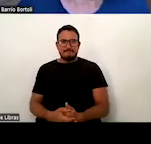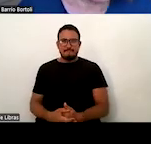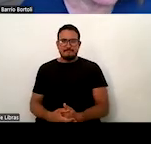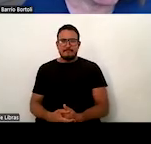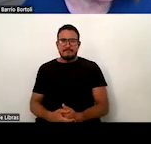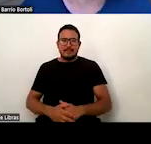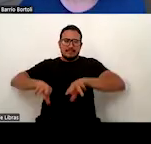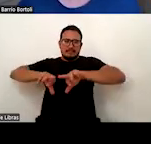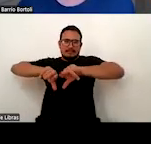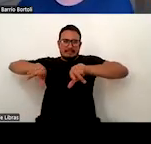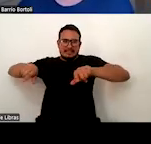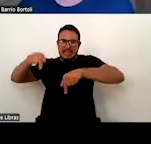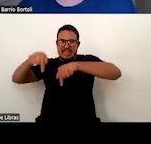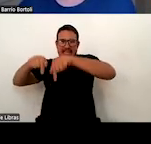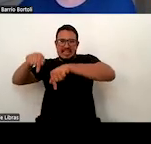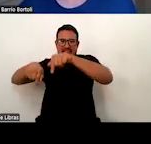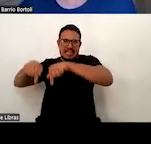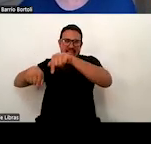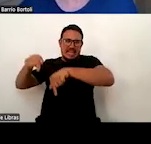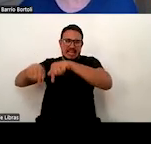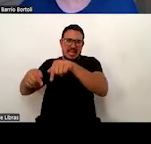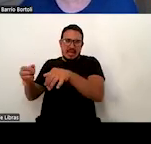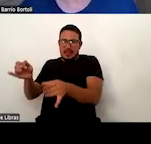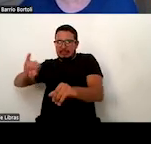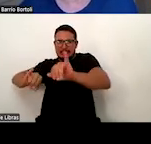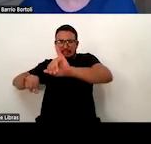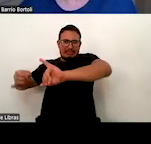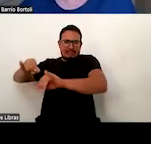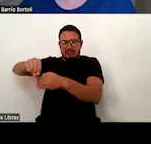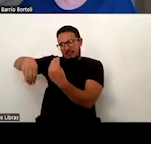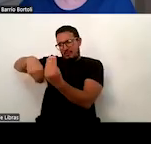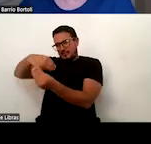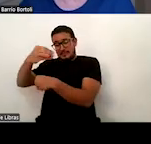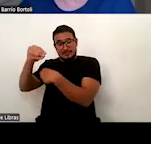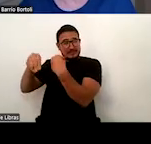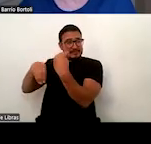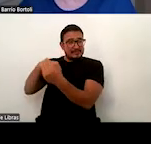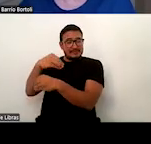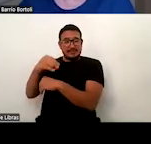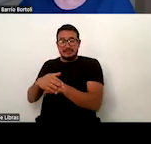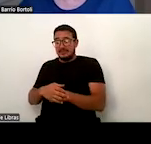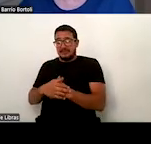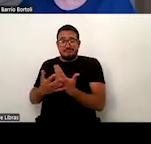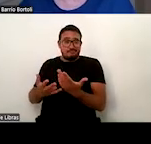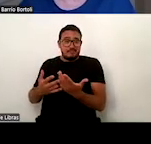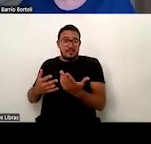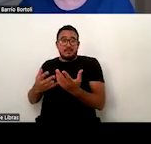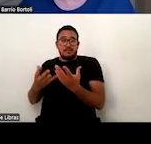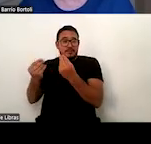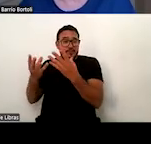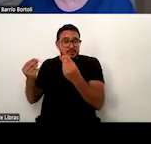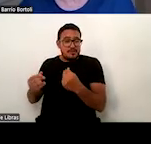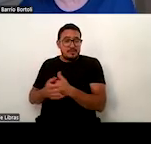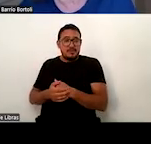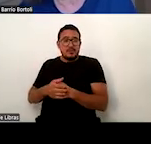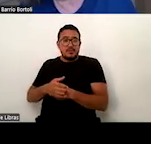substâncias químicas que fazem a preservação desses alimentos, o excesso da bebida alcoólica, o excesso de